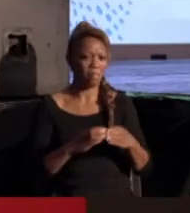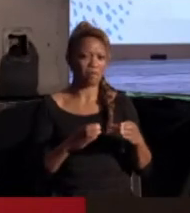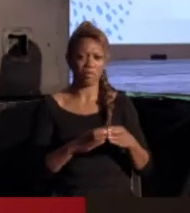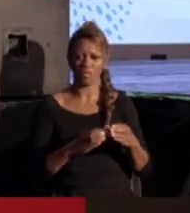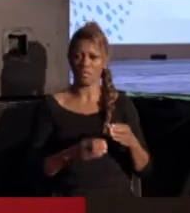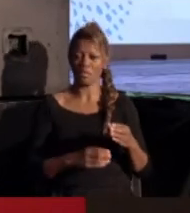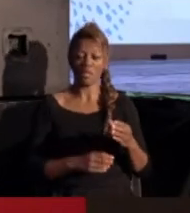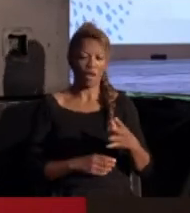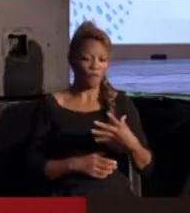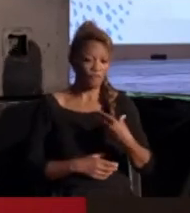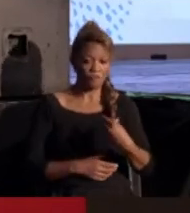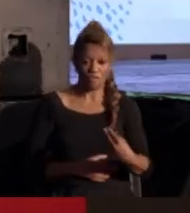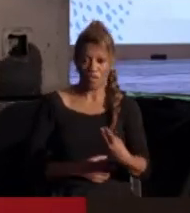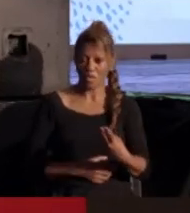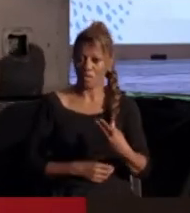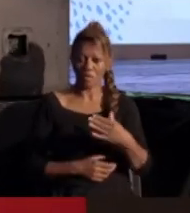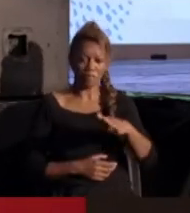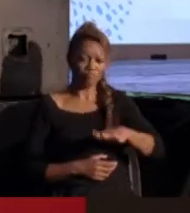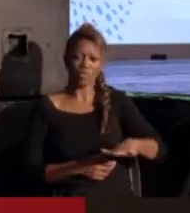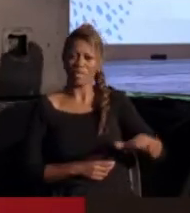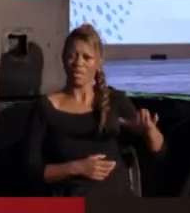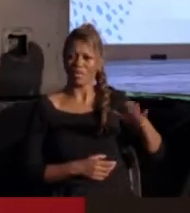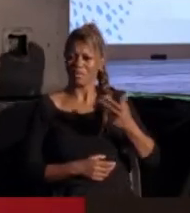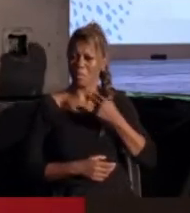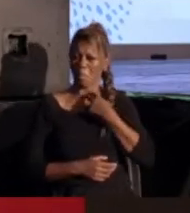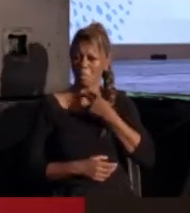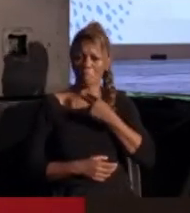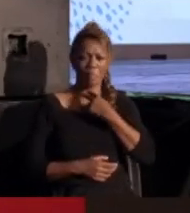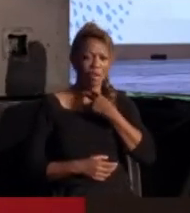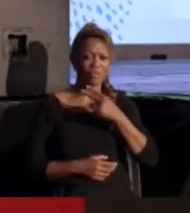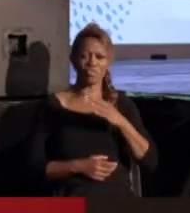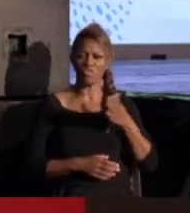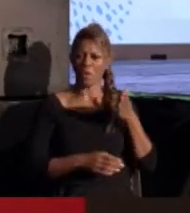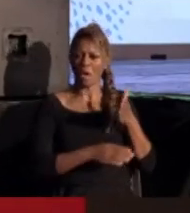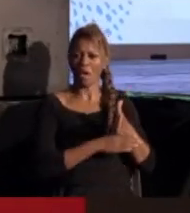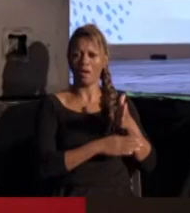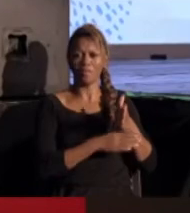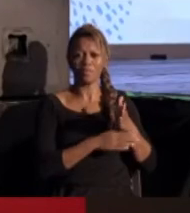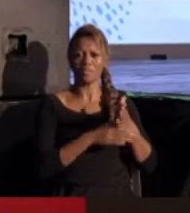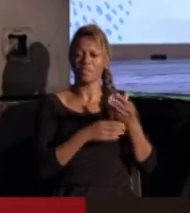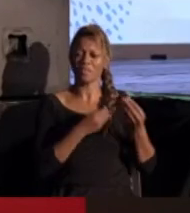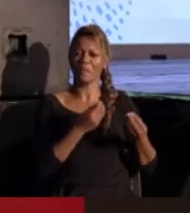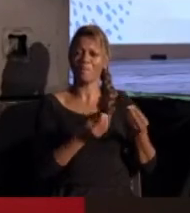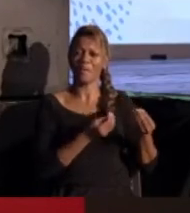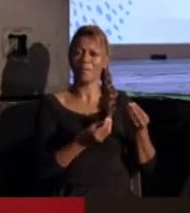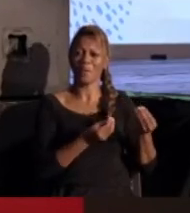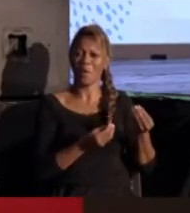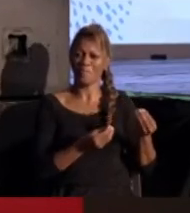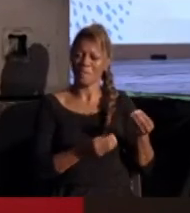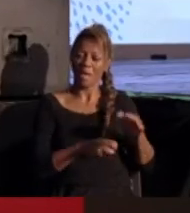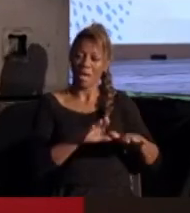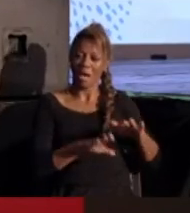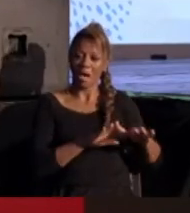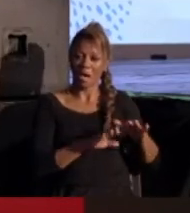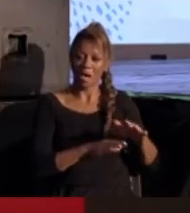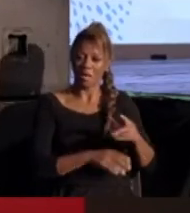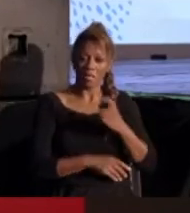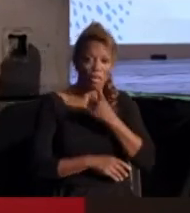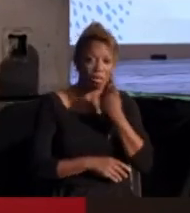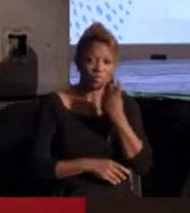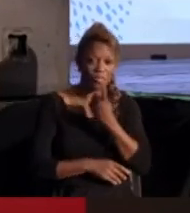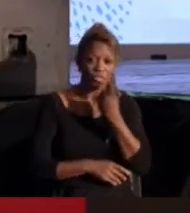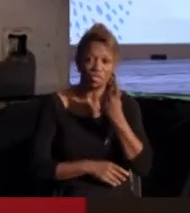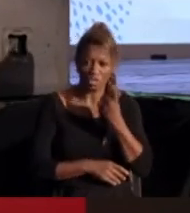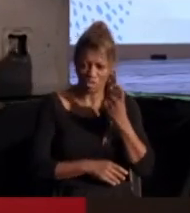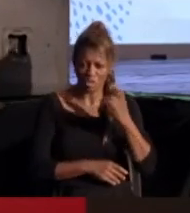vir. Havia, às vezes, esse tipo de colocação. E eu dizia: bom, eu não faço odontopediatria. Então, esta é